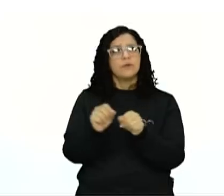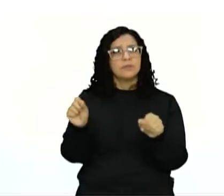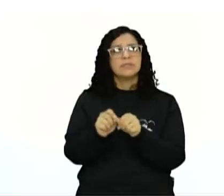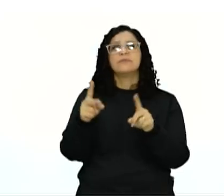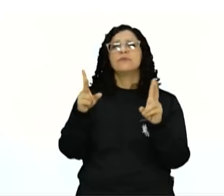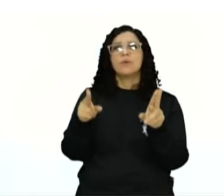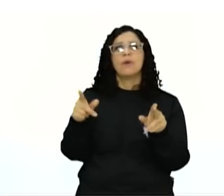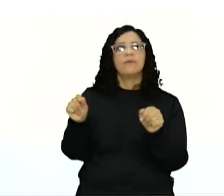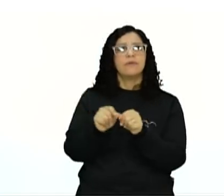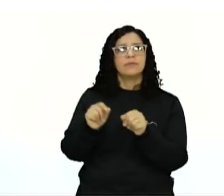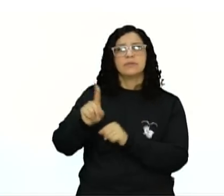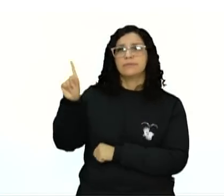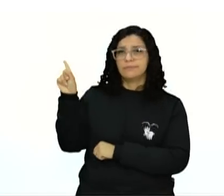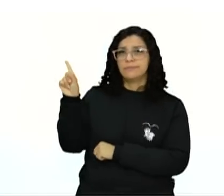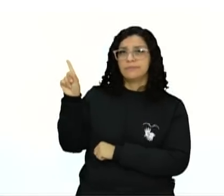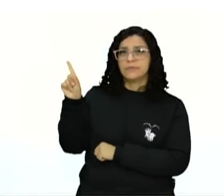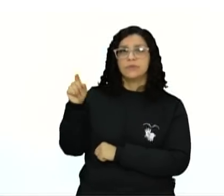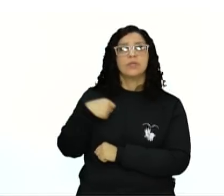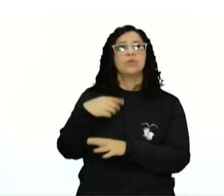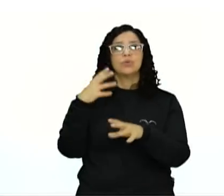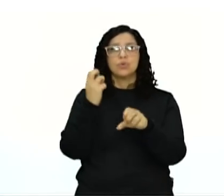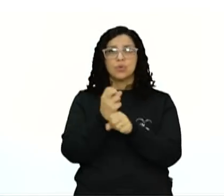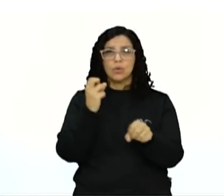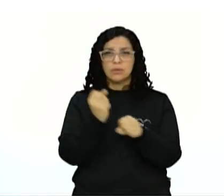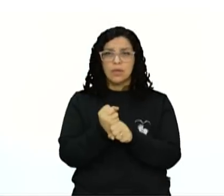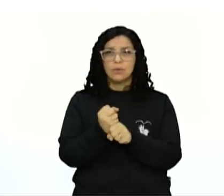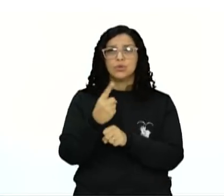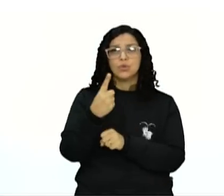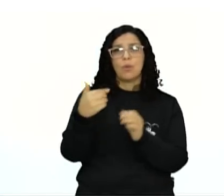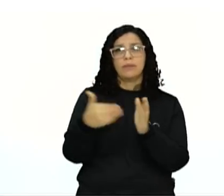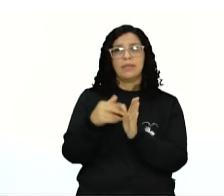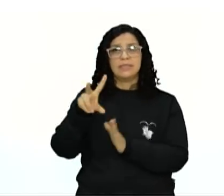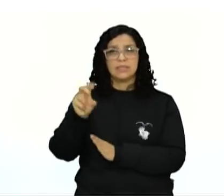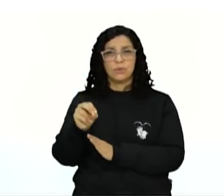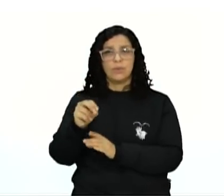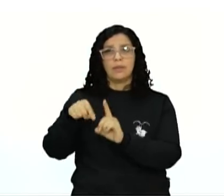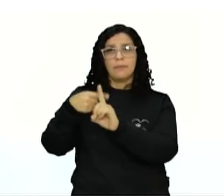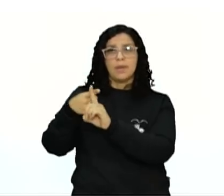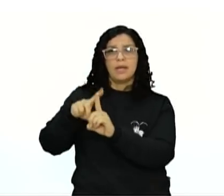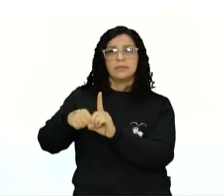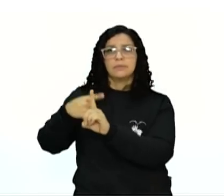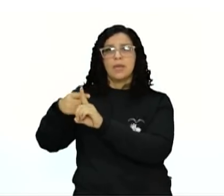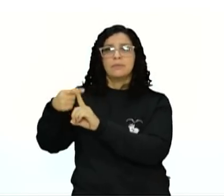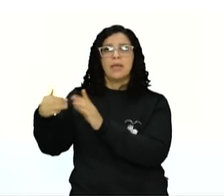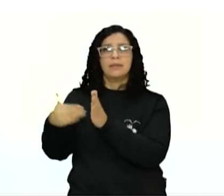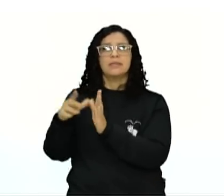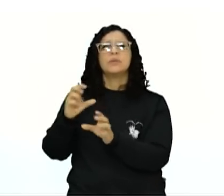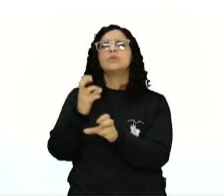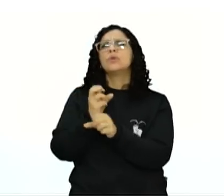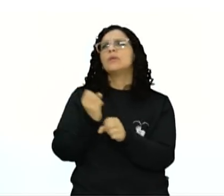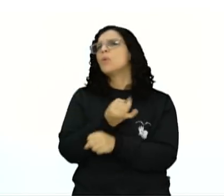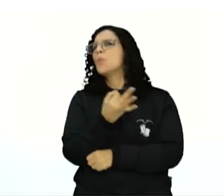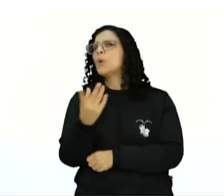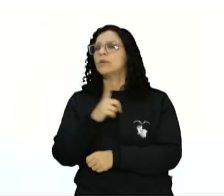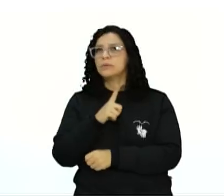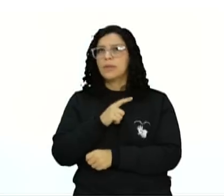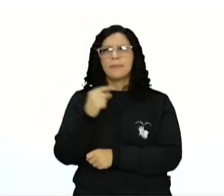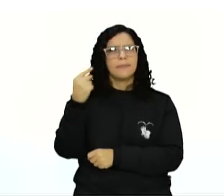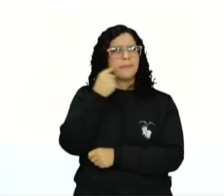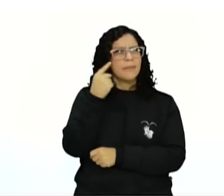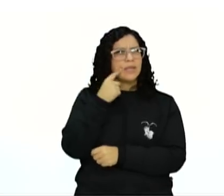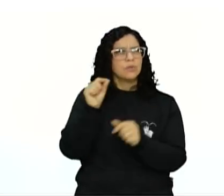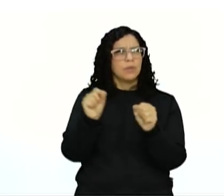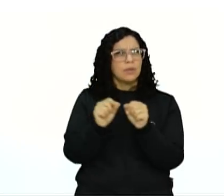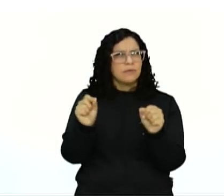como Gauss, tá? Some os 50 primeiros números de 1 a 50. Quanto que vai dar essa soma? Pensa como